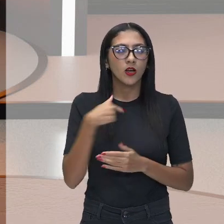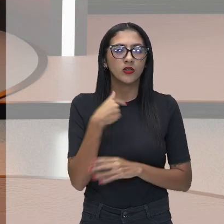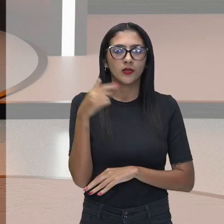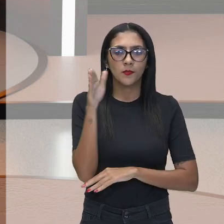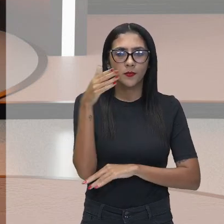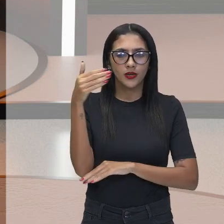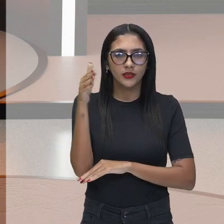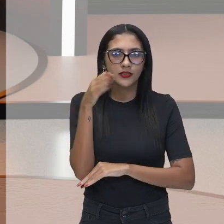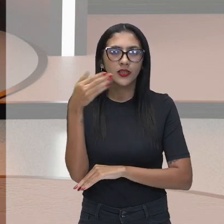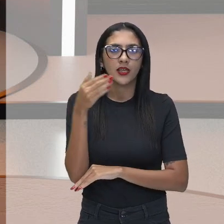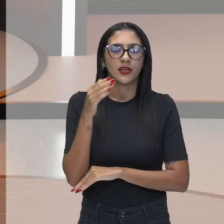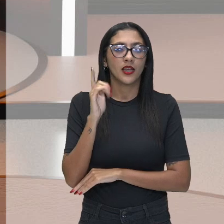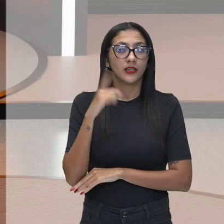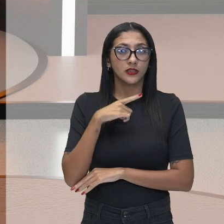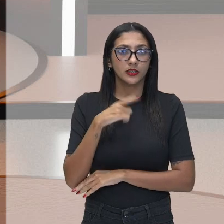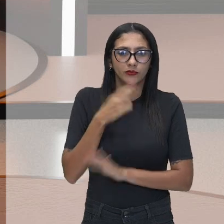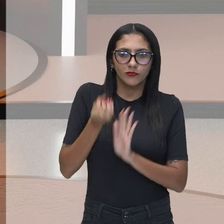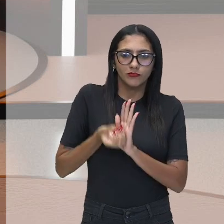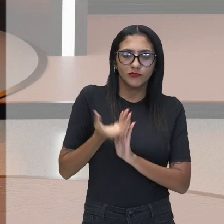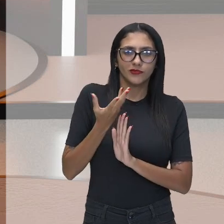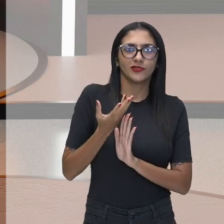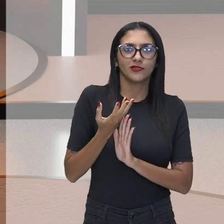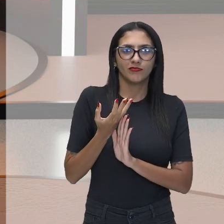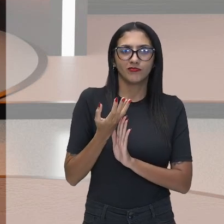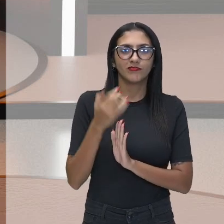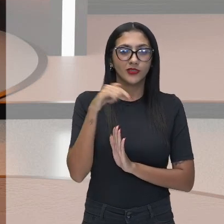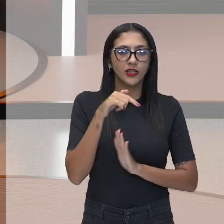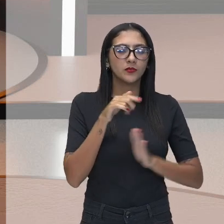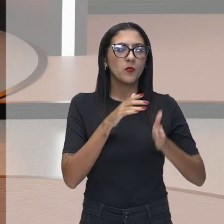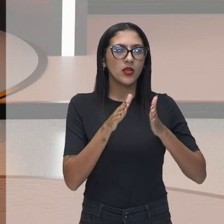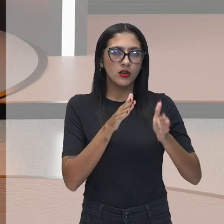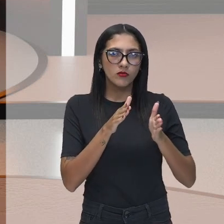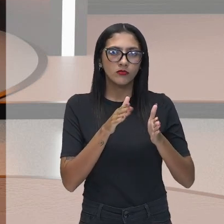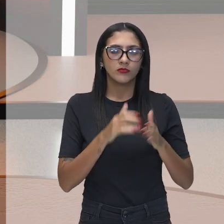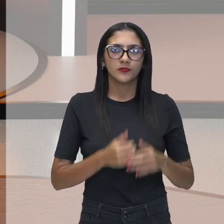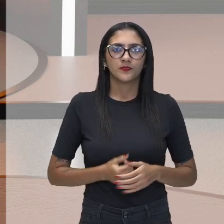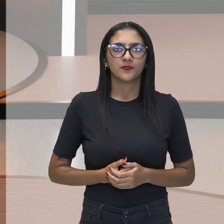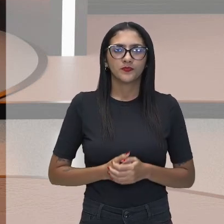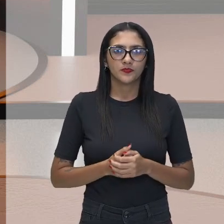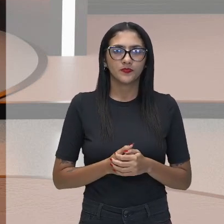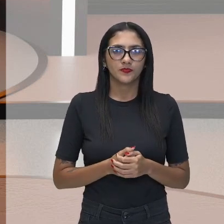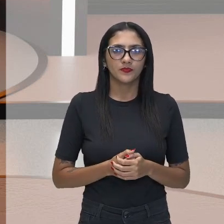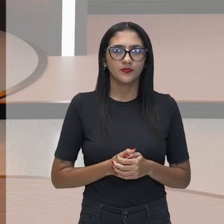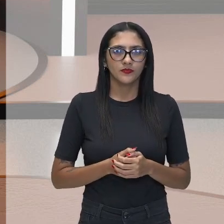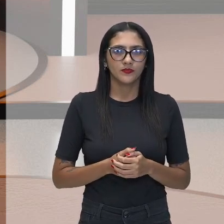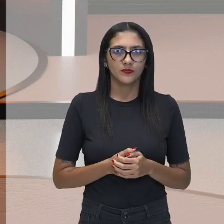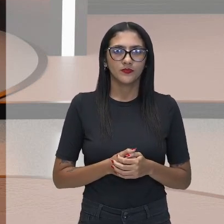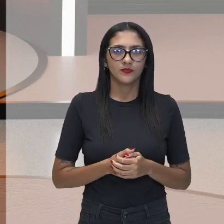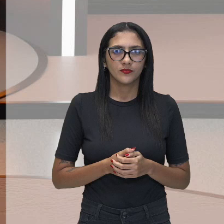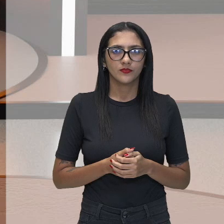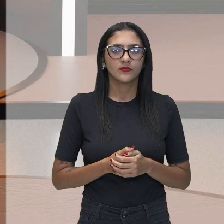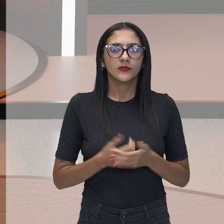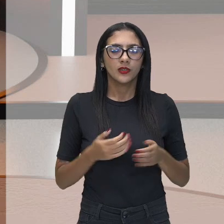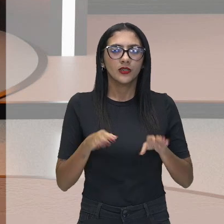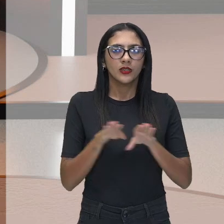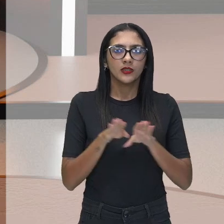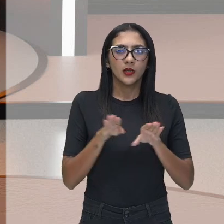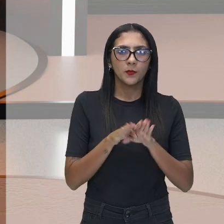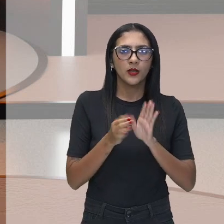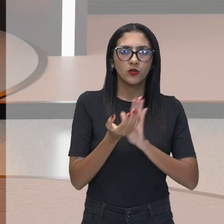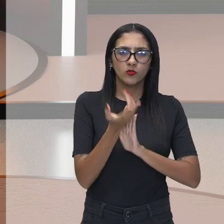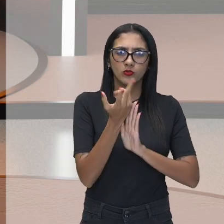que vai ser criada a partir desse momento e que, em sua